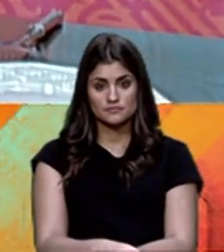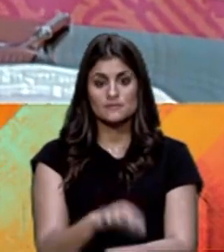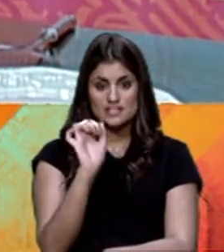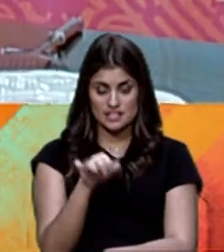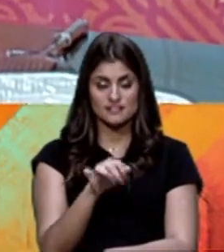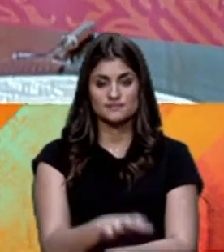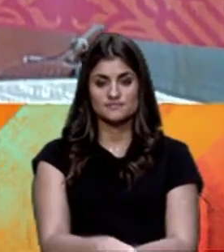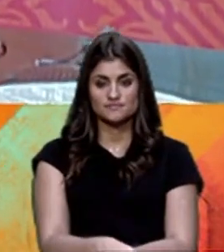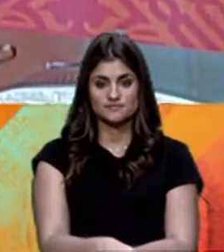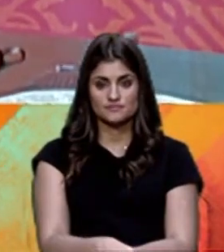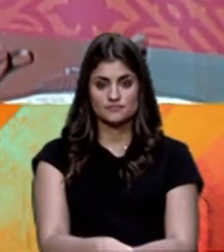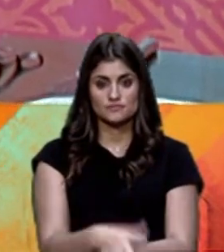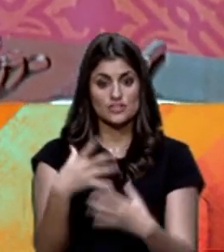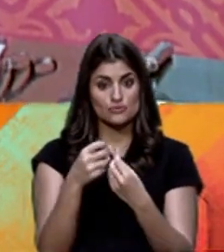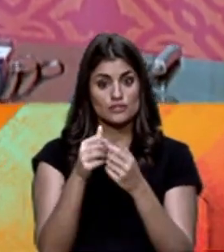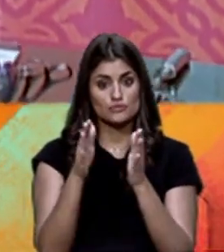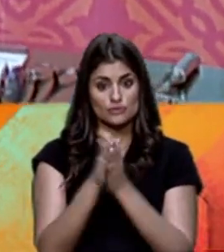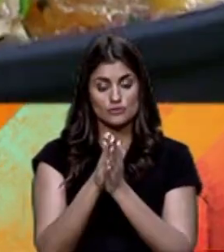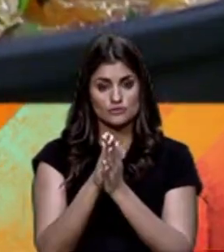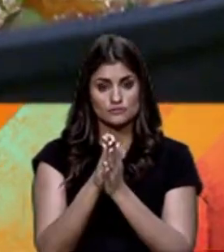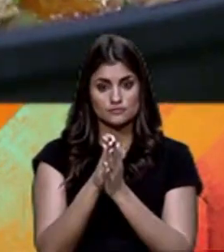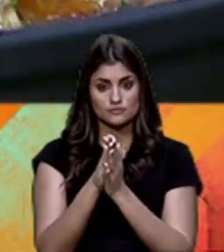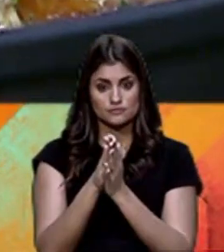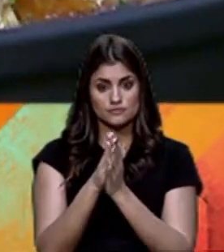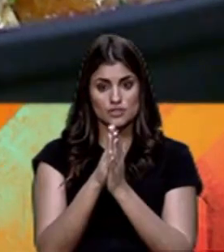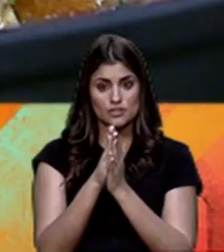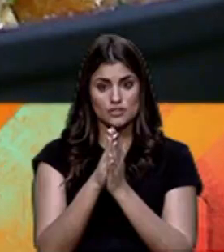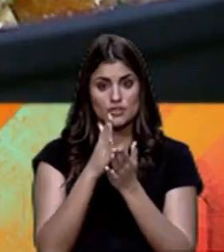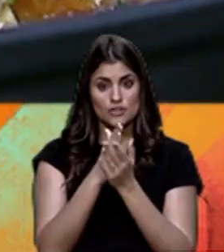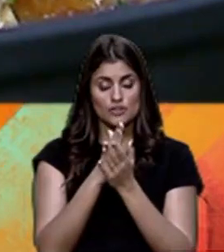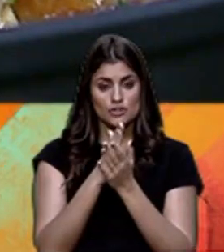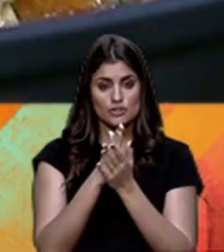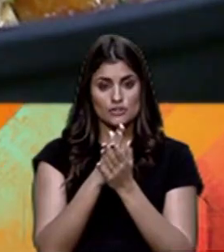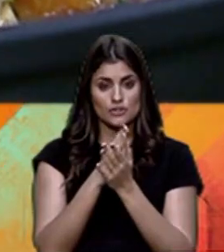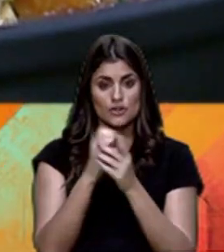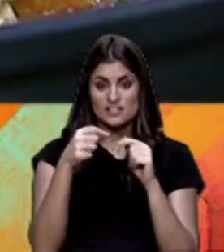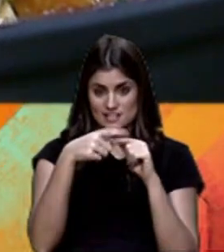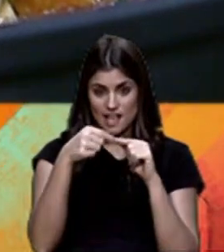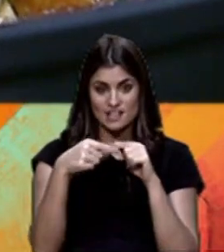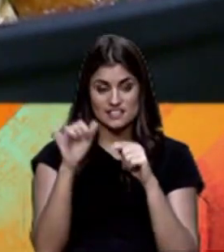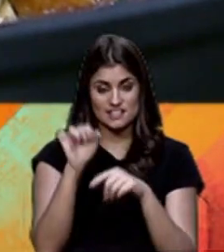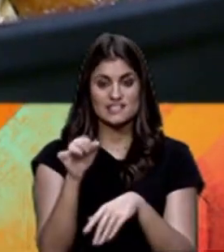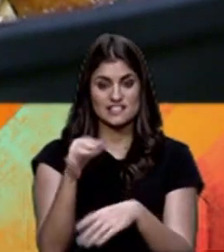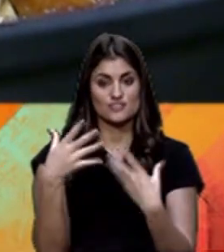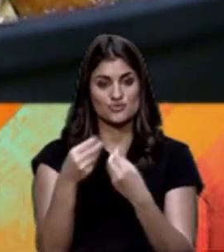Sim. Olha, já coloquei tudo. Está só a apurar. Podemos juntar a salsa. Isso.